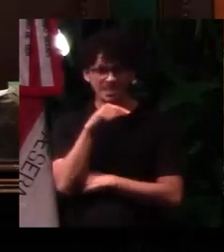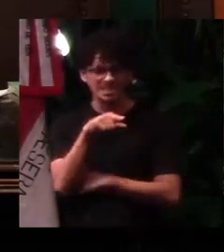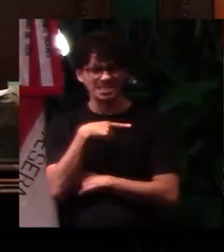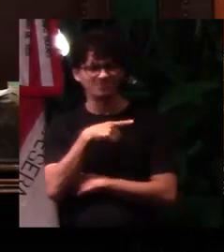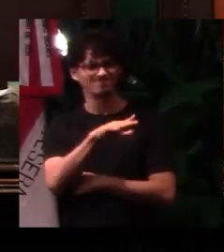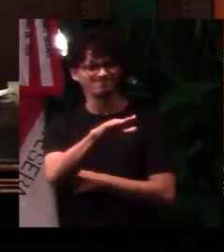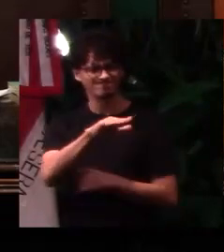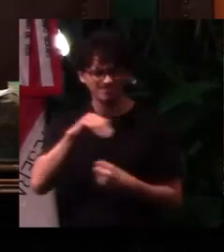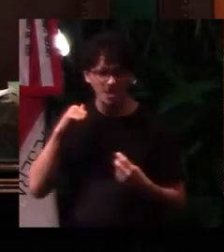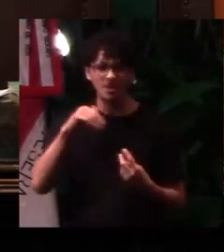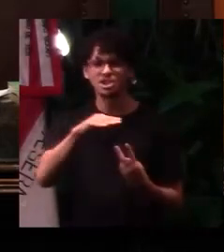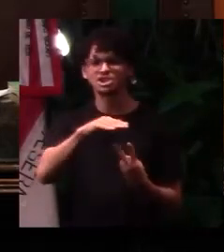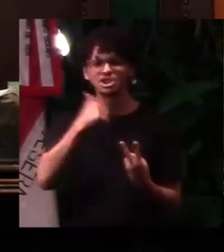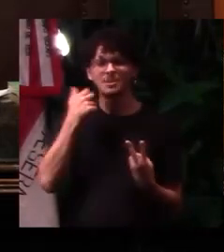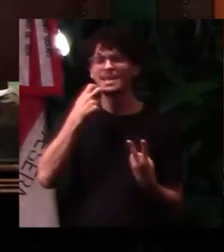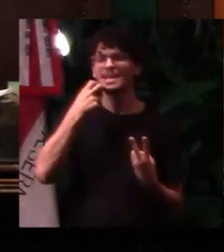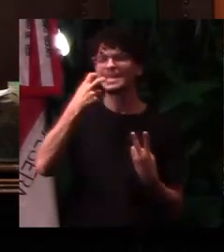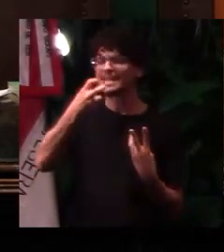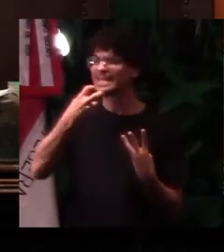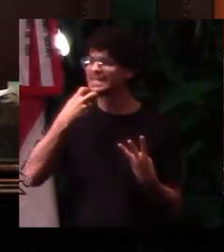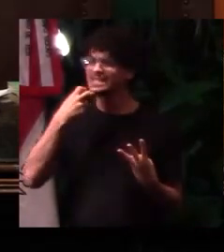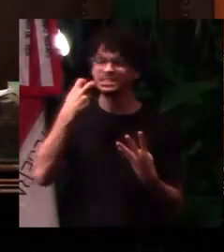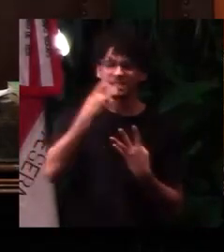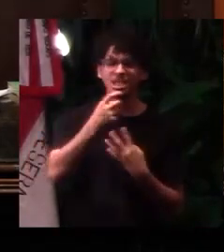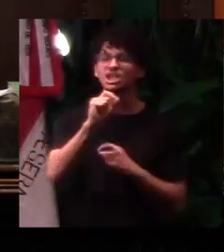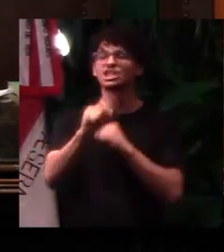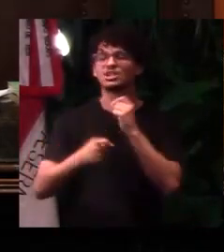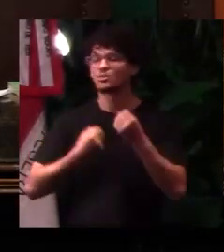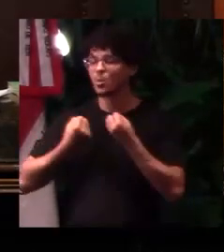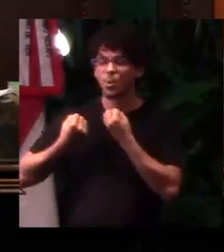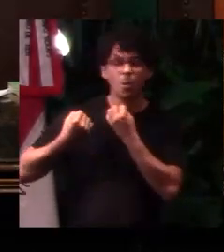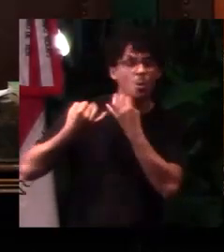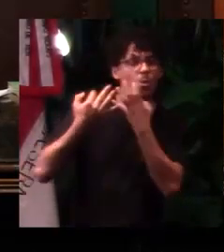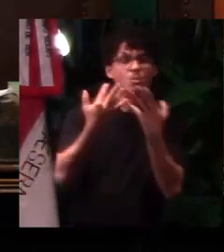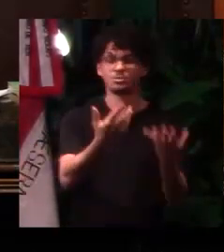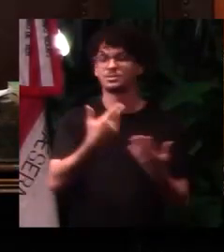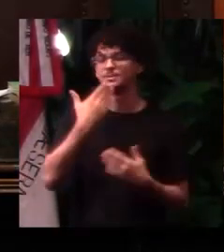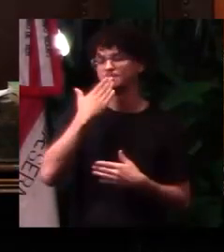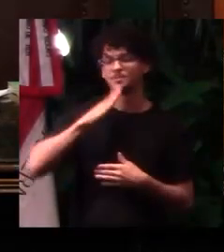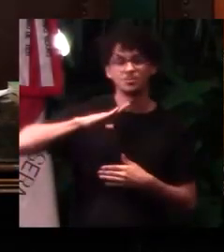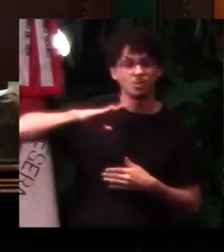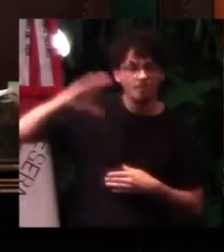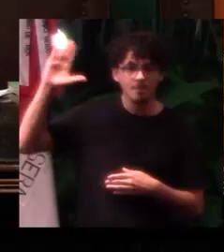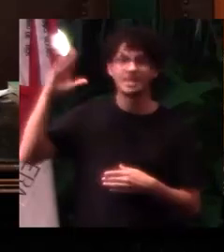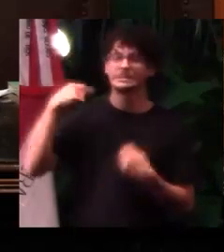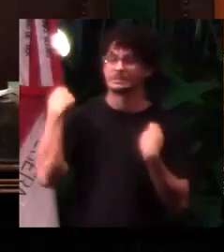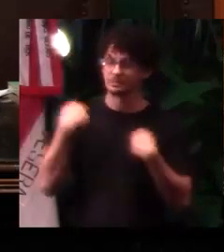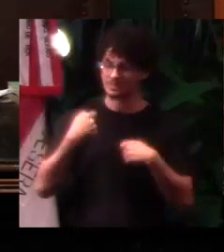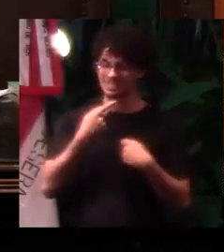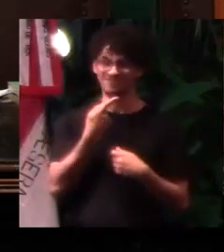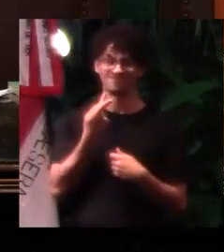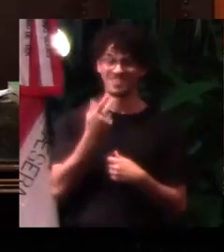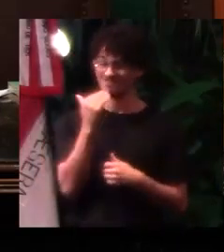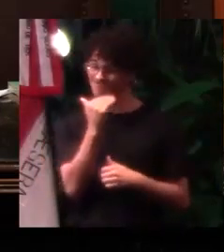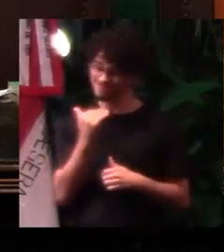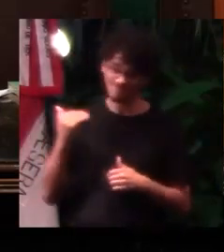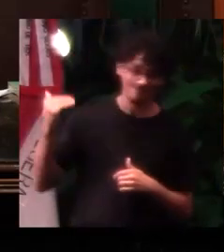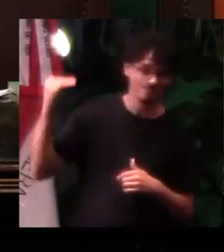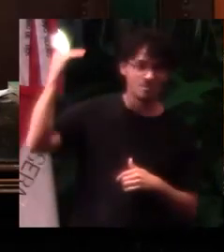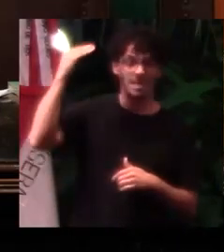umas quantas vezes e falei o que me urgia. Jurado e declarado, tive que reforçar a voz.